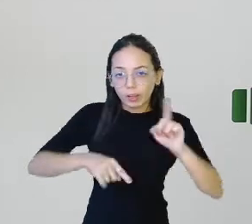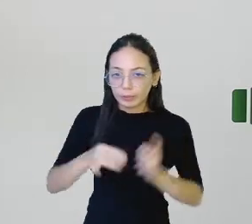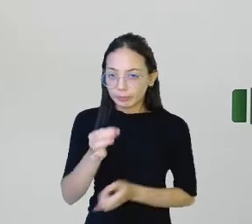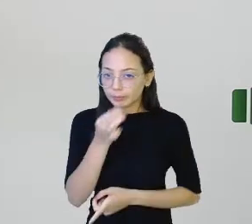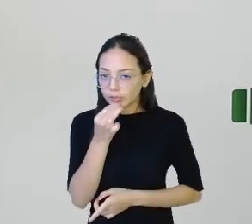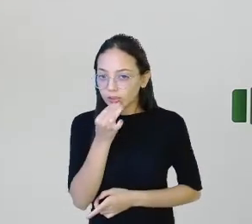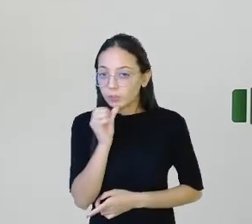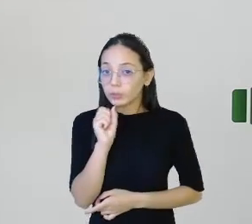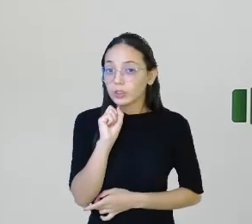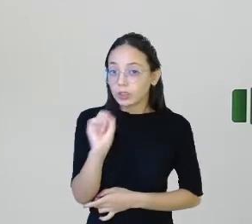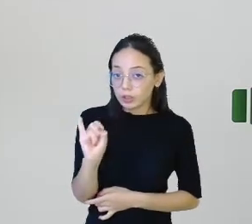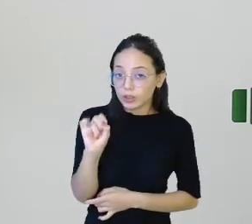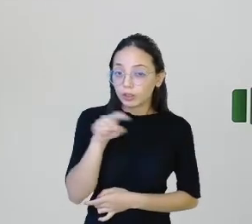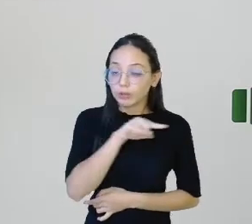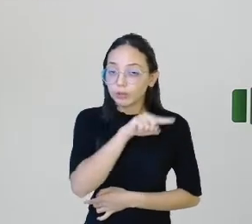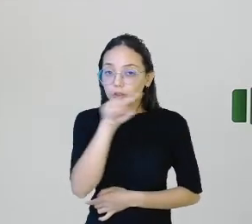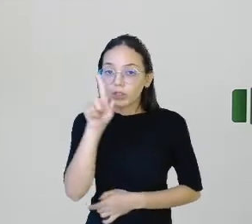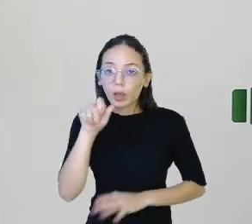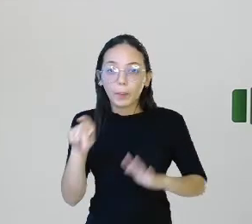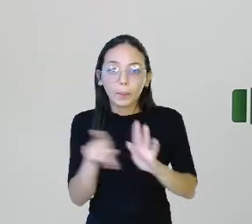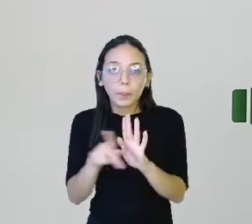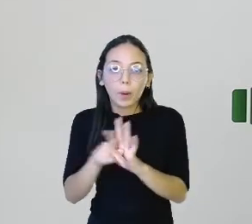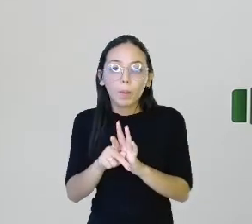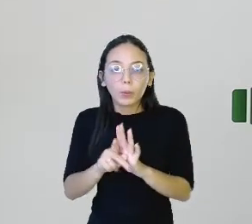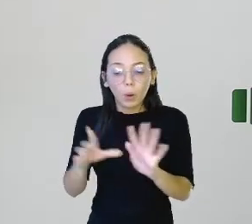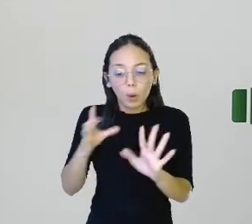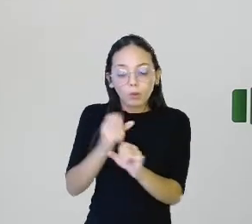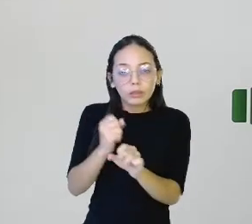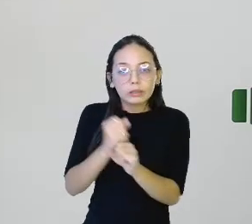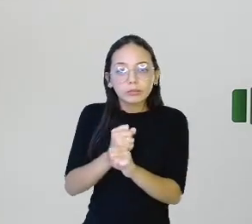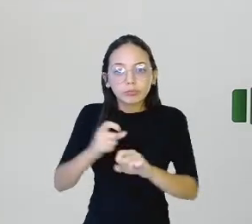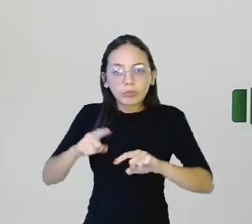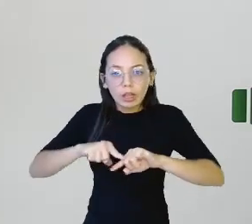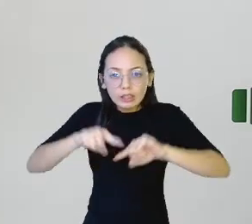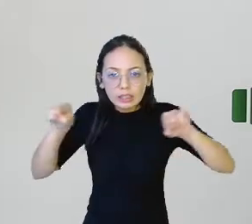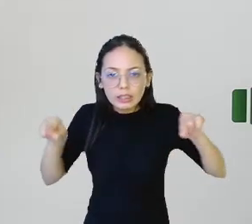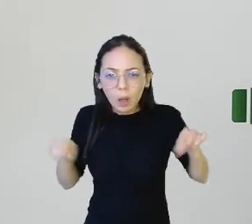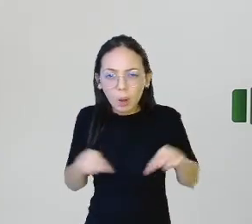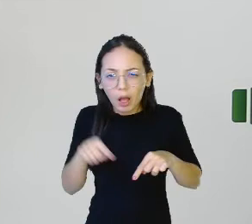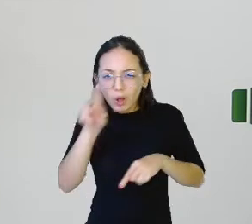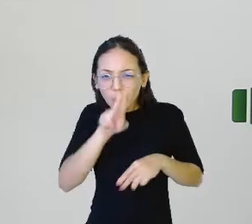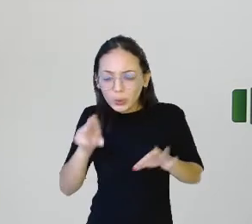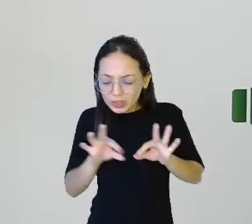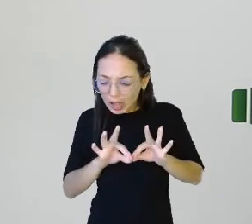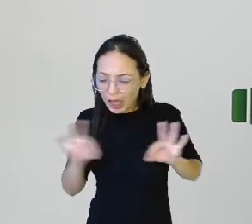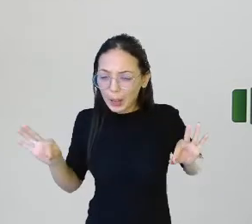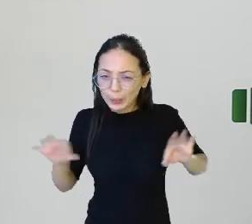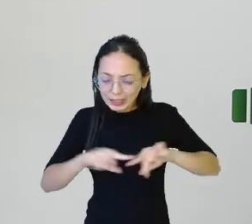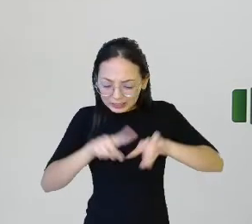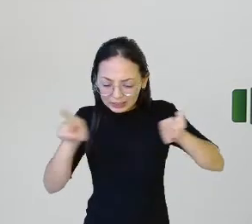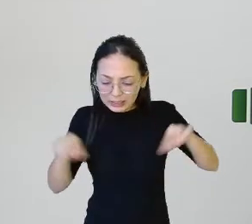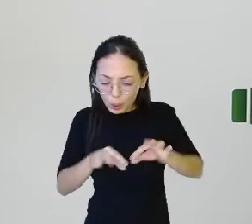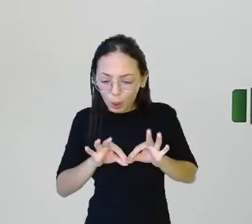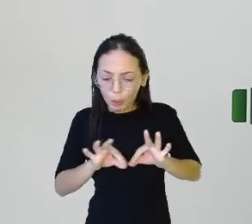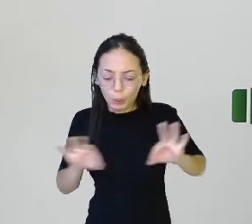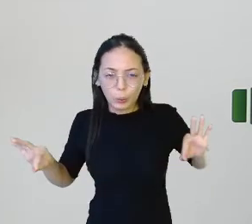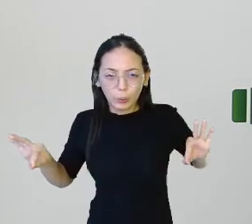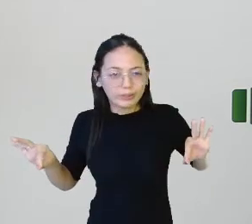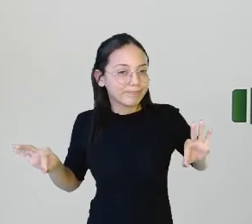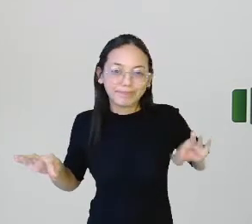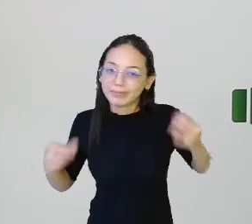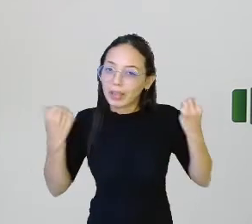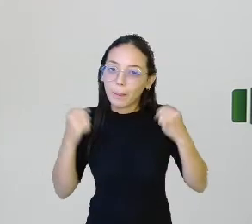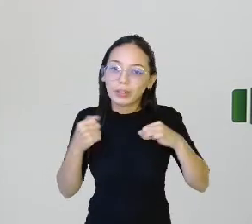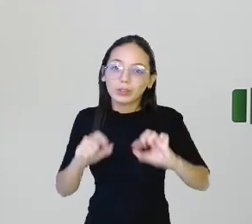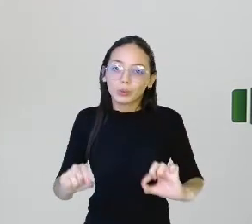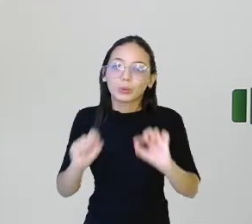se você fosse medir a sua sala de aula, você utilizaria essa régua? Certamente não, você precisaria